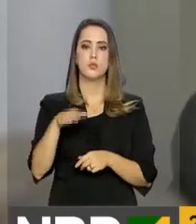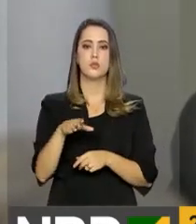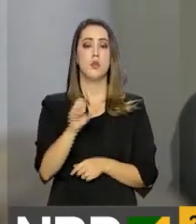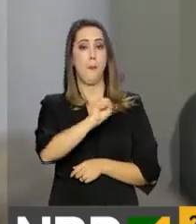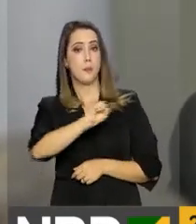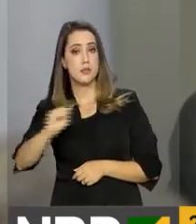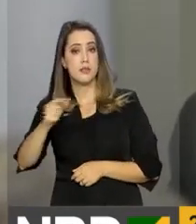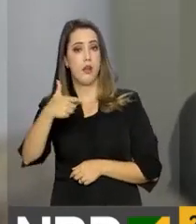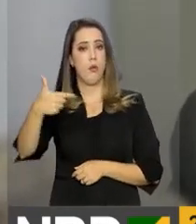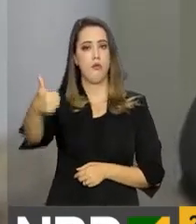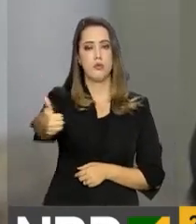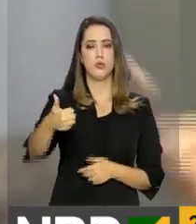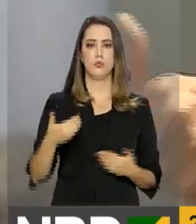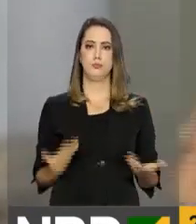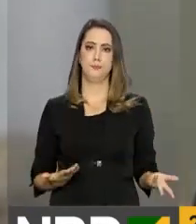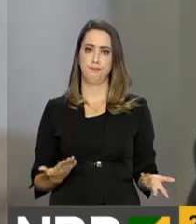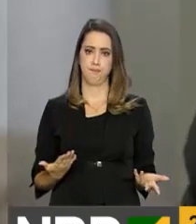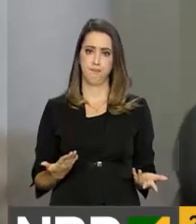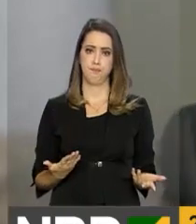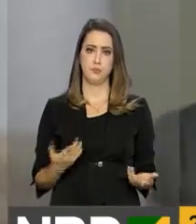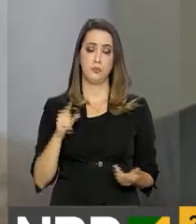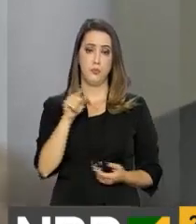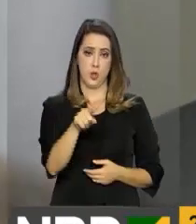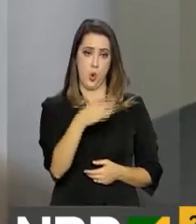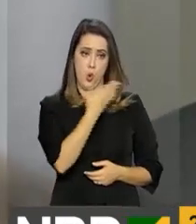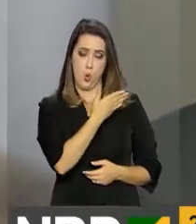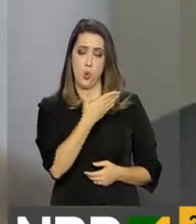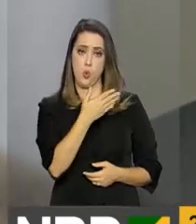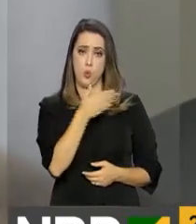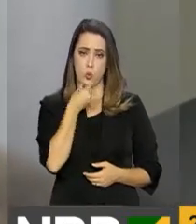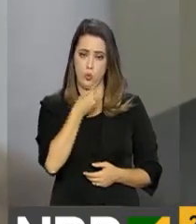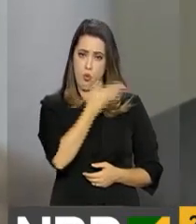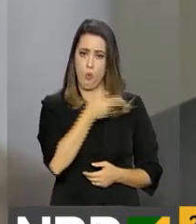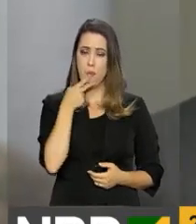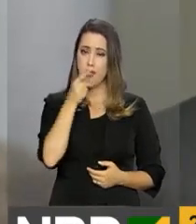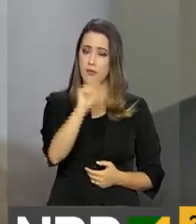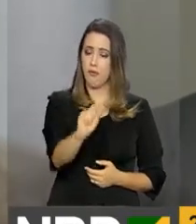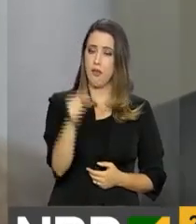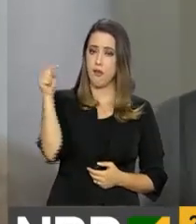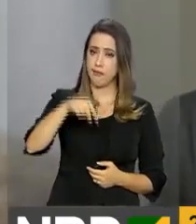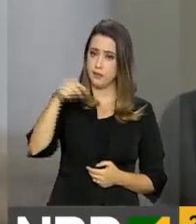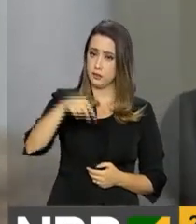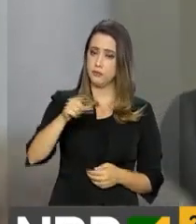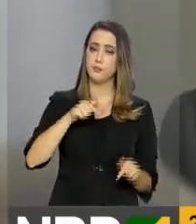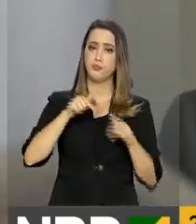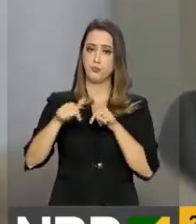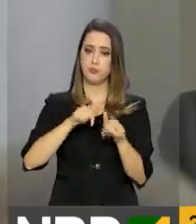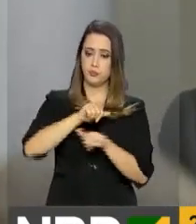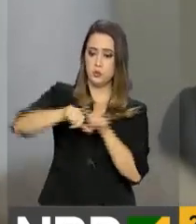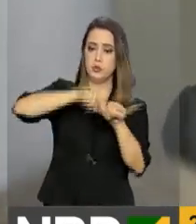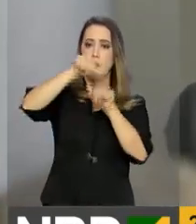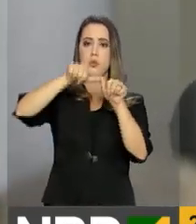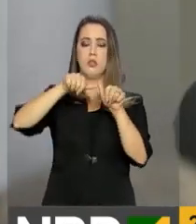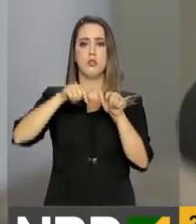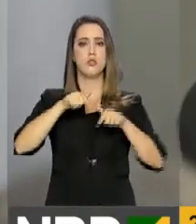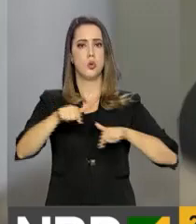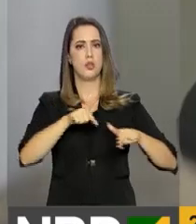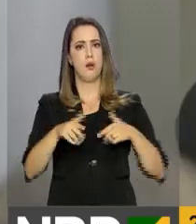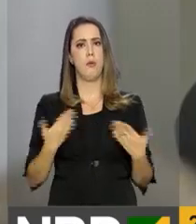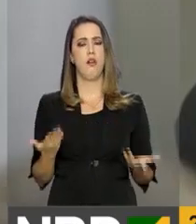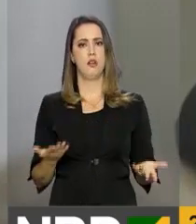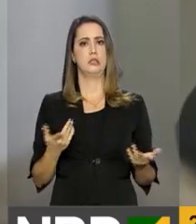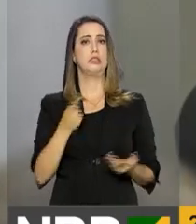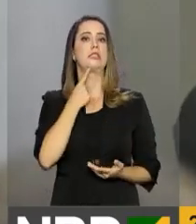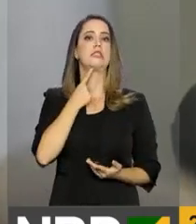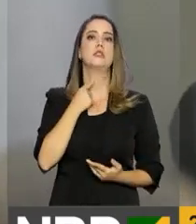século XXI. Não é? Quando o SCAF diz, olha que foi feita a modernização trabalhista, uma coisa